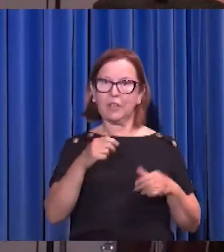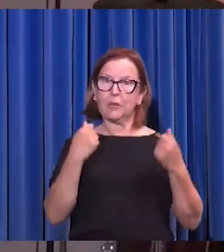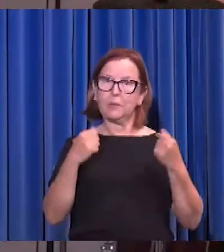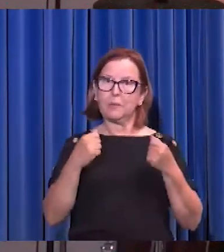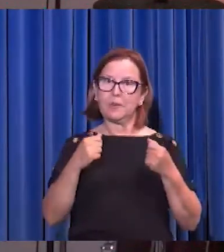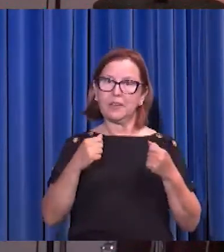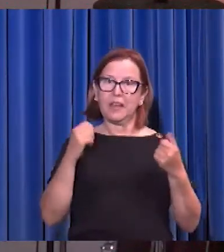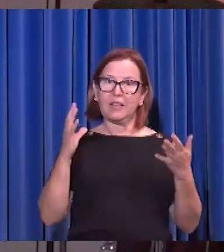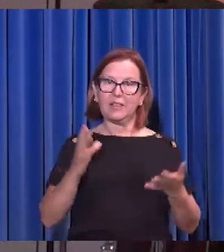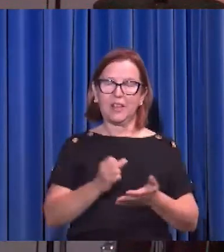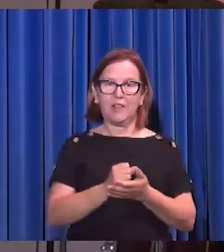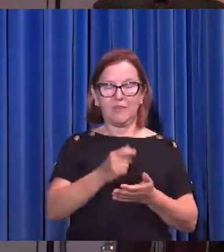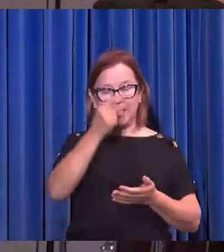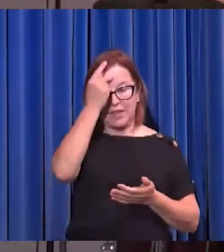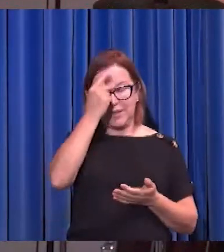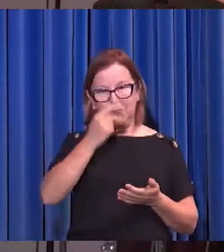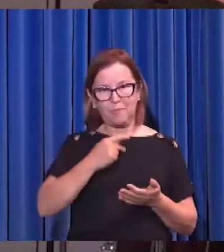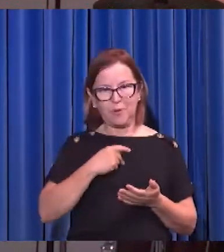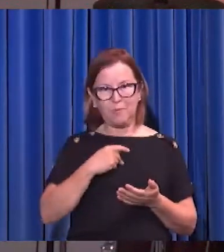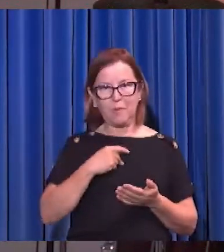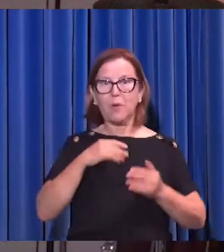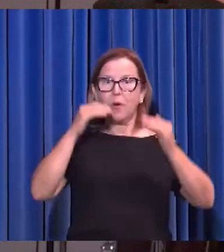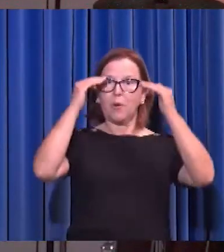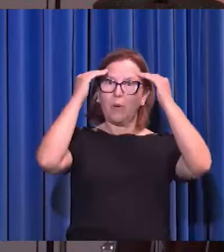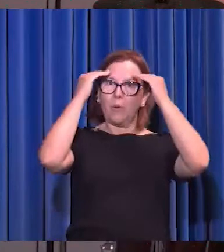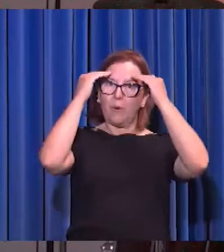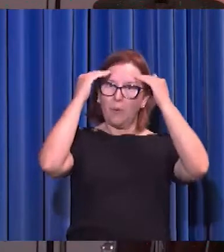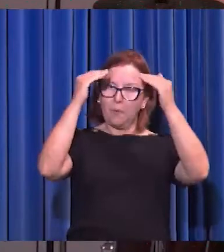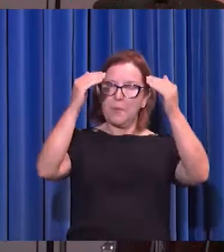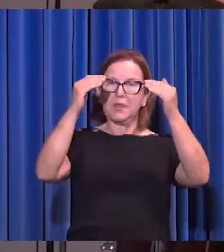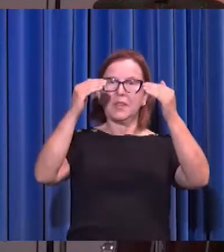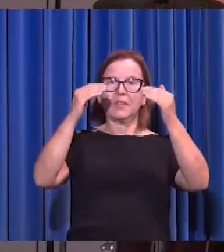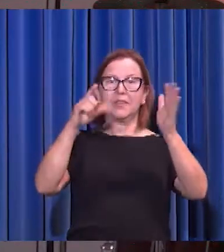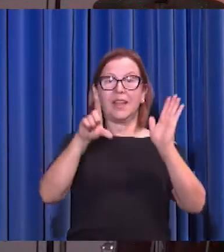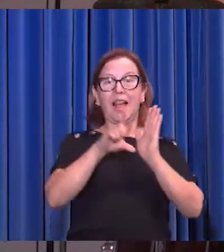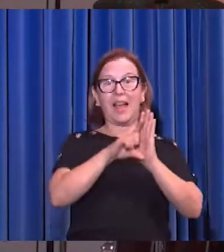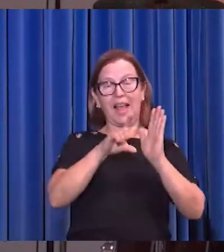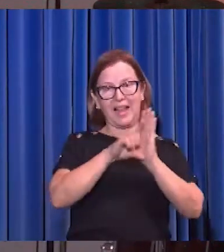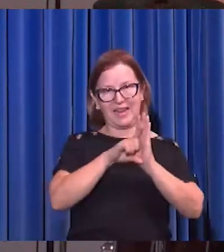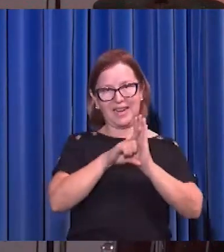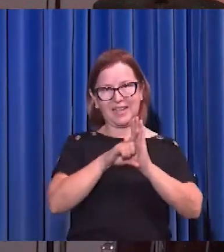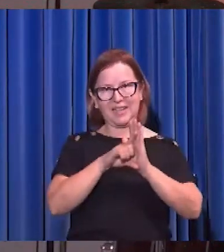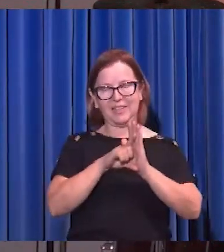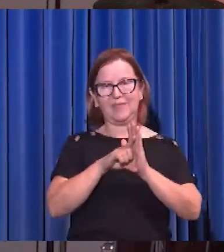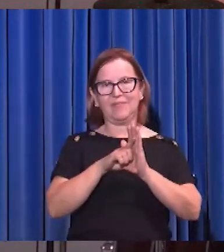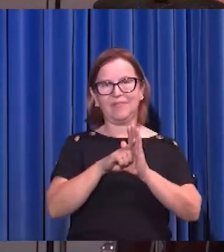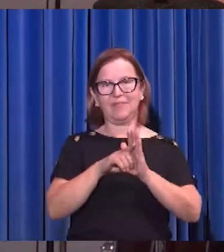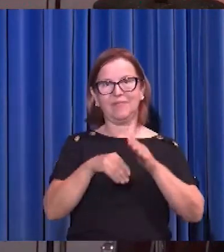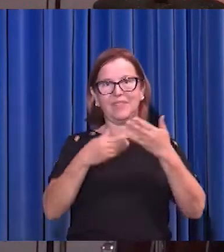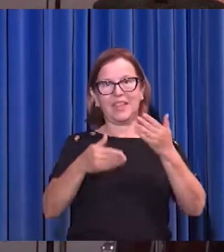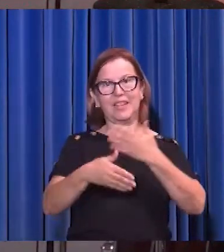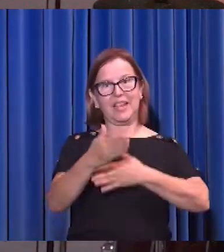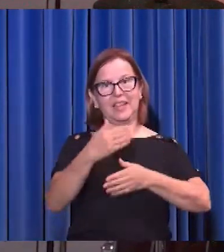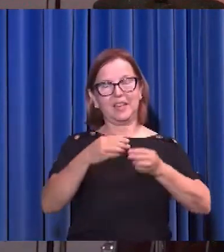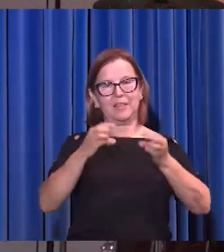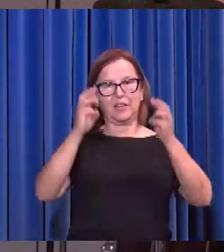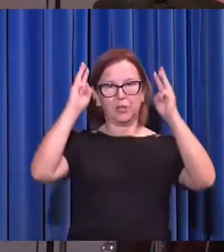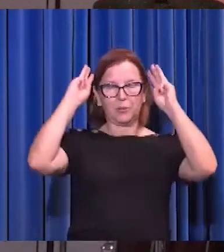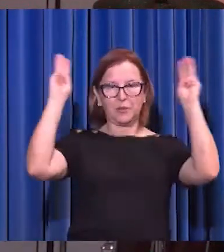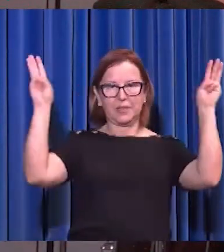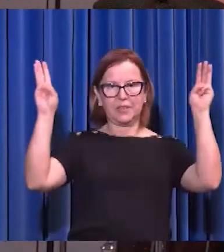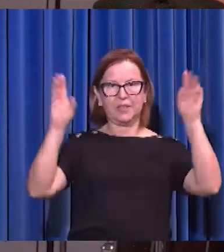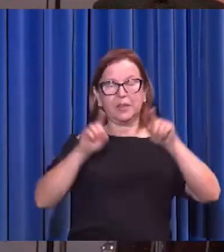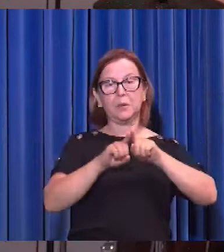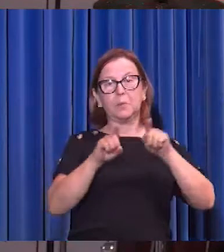pela obediência rigorosa à lei de Moisés. E Jesus, então, tenta explicar que não é dessa